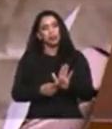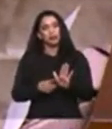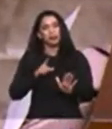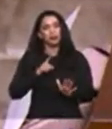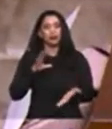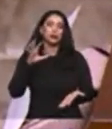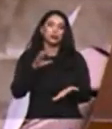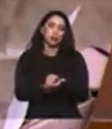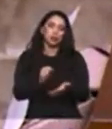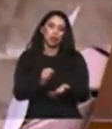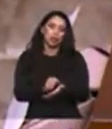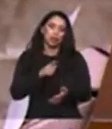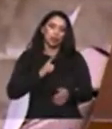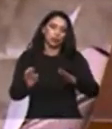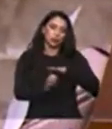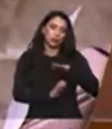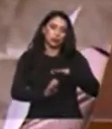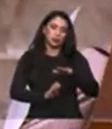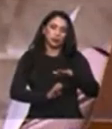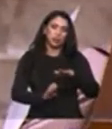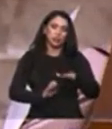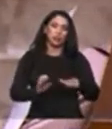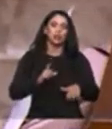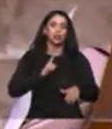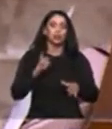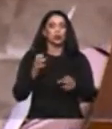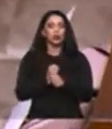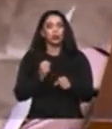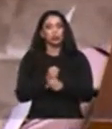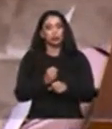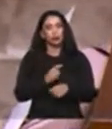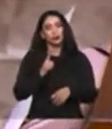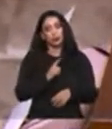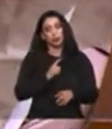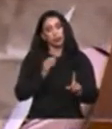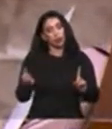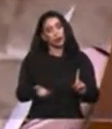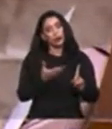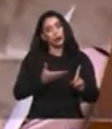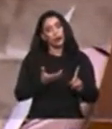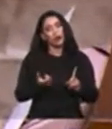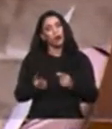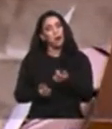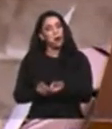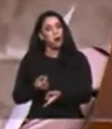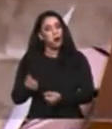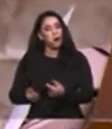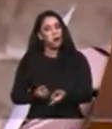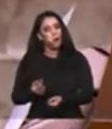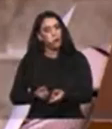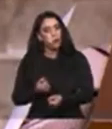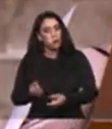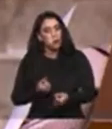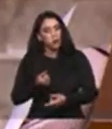Arbor Consultoria de Assessoria e Assessoria Contábil ligada à Youssef. O mesmo se diga quanto à lavagem de dinheiro